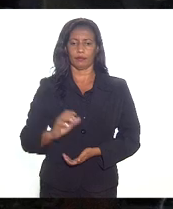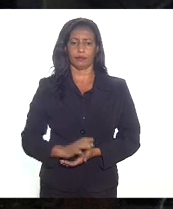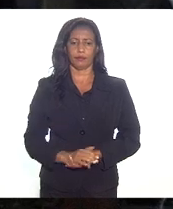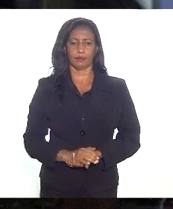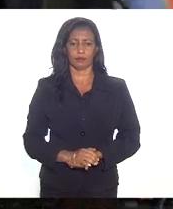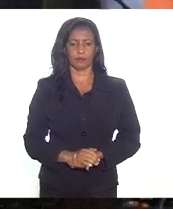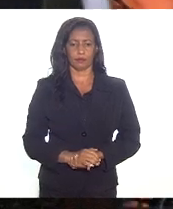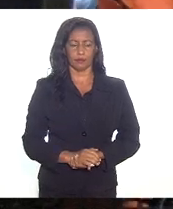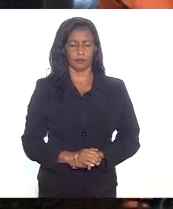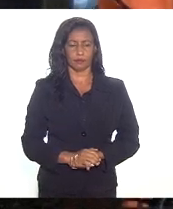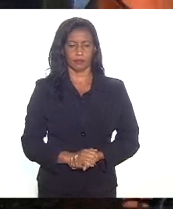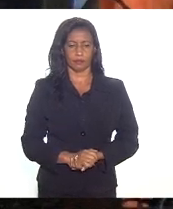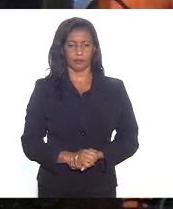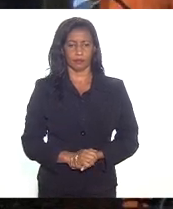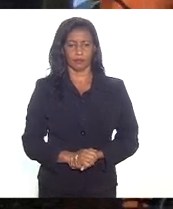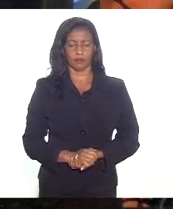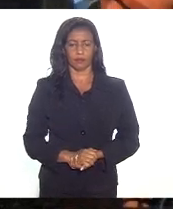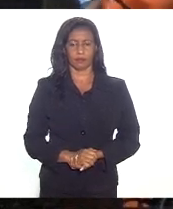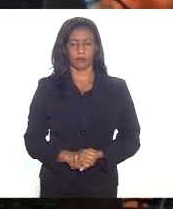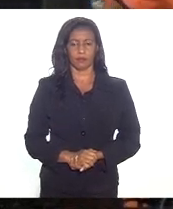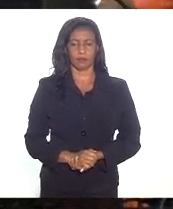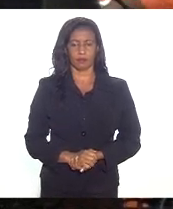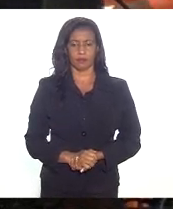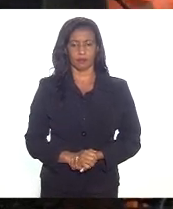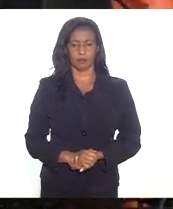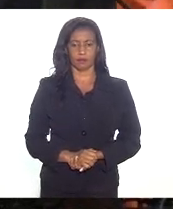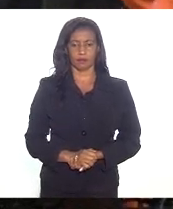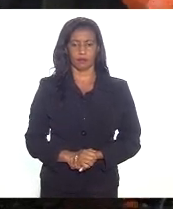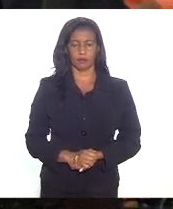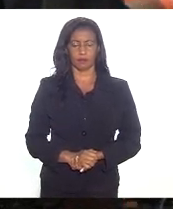Deputado Marcos Abraão.